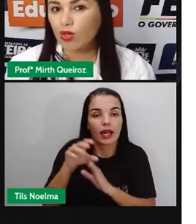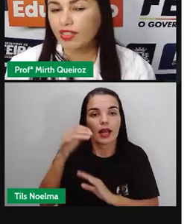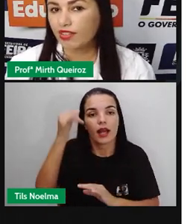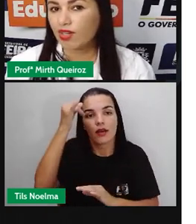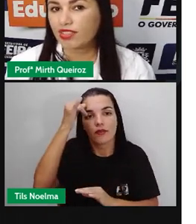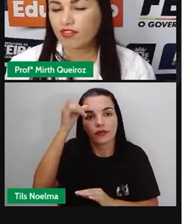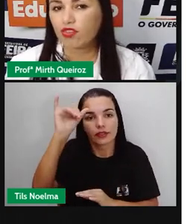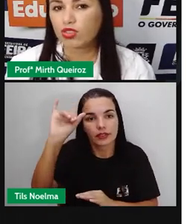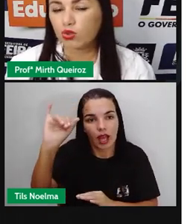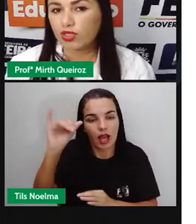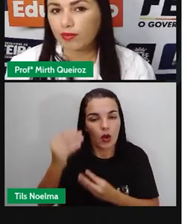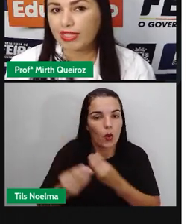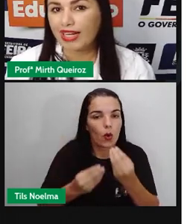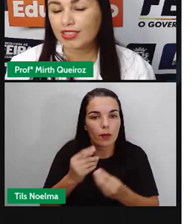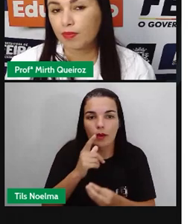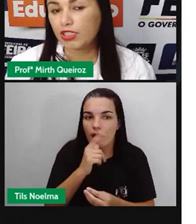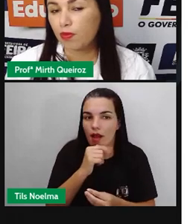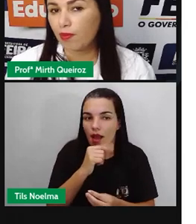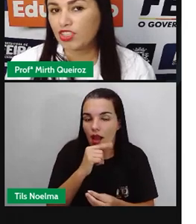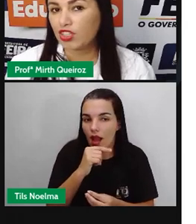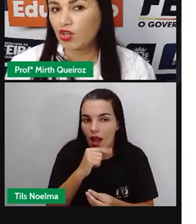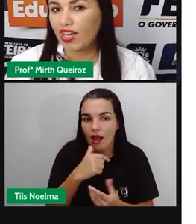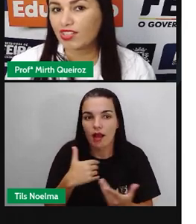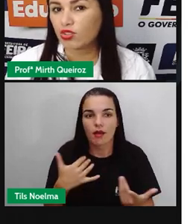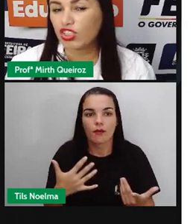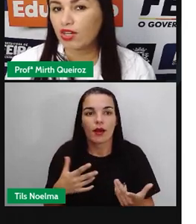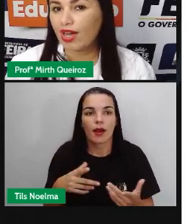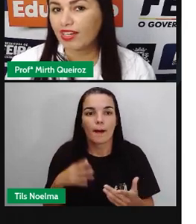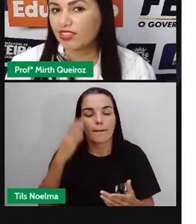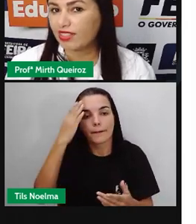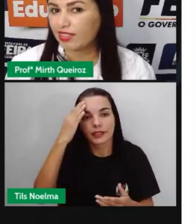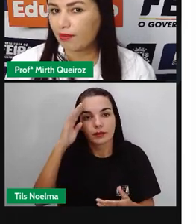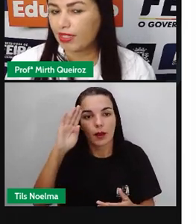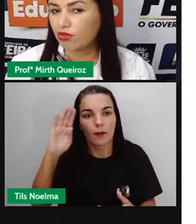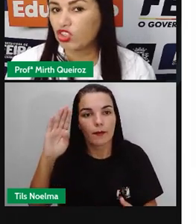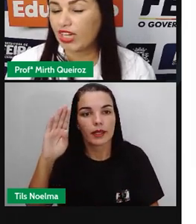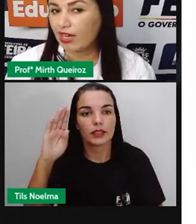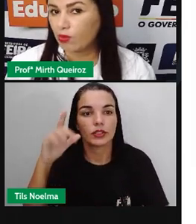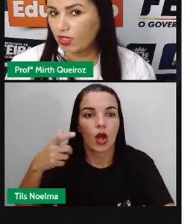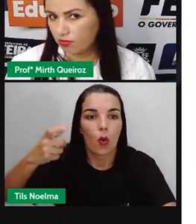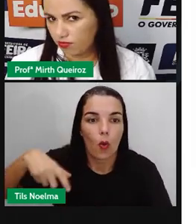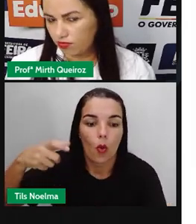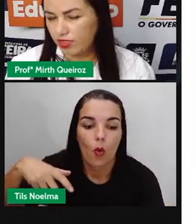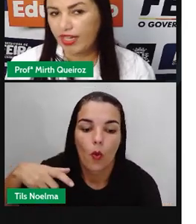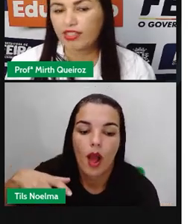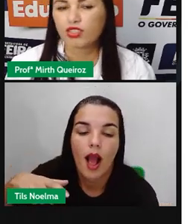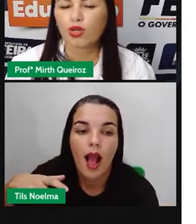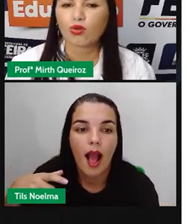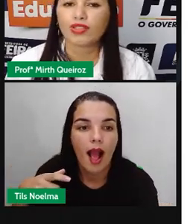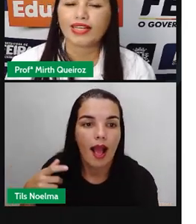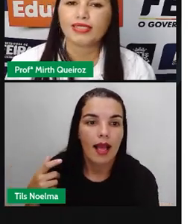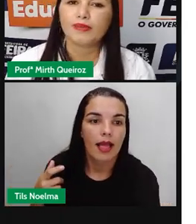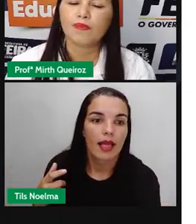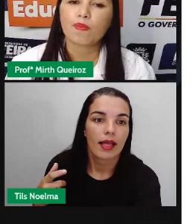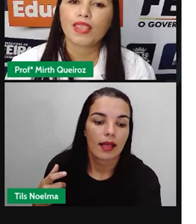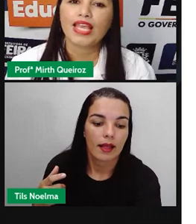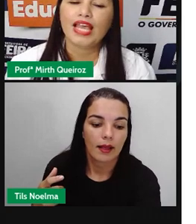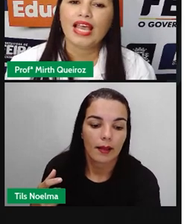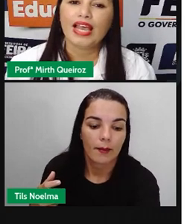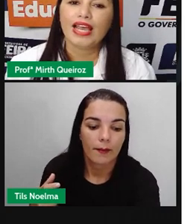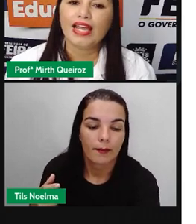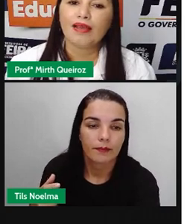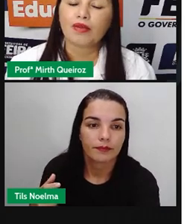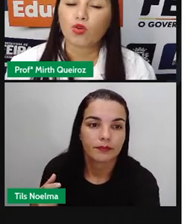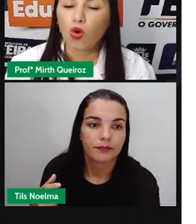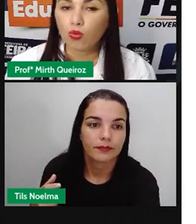na água né no caso em Fontes contaminadas principalmente em locais onde não há rede de tratamento de água né isso acontece